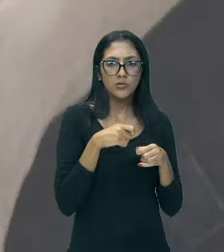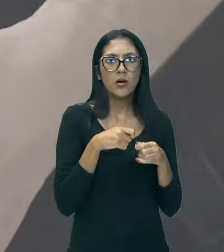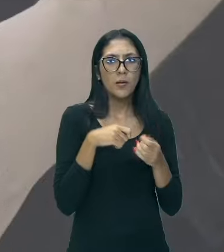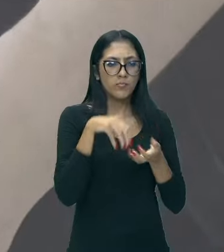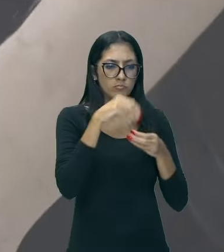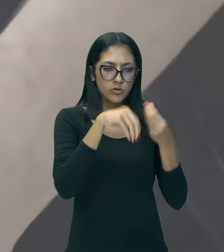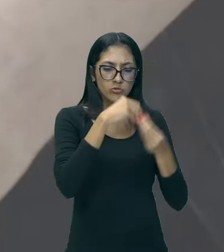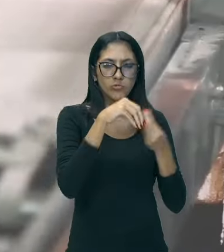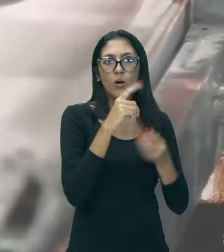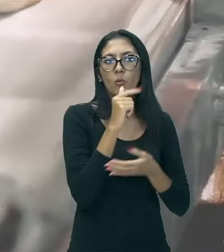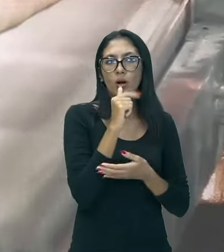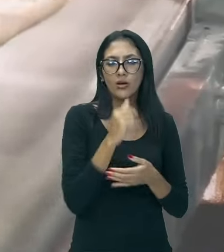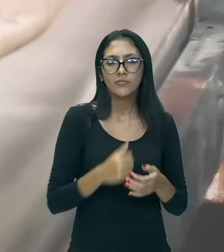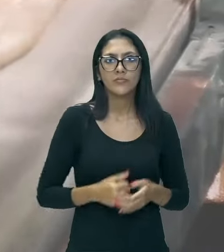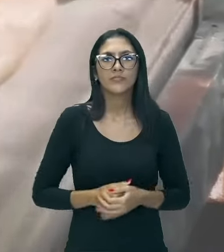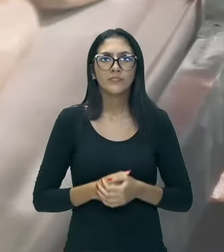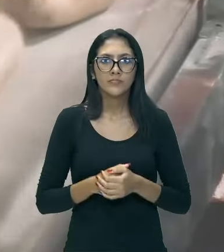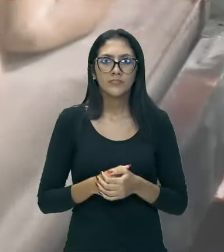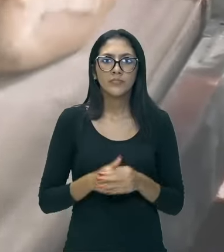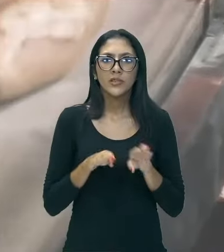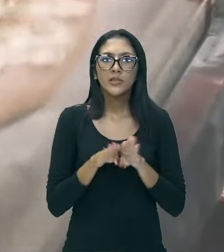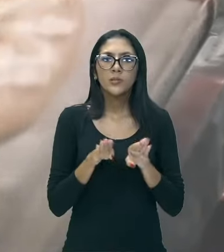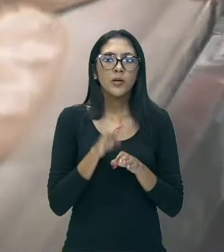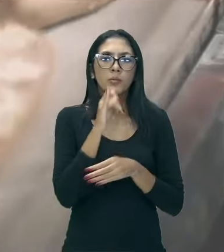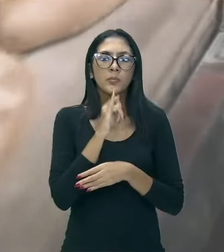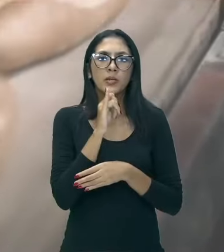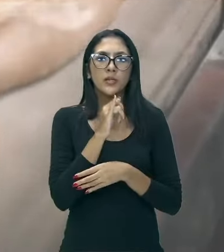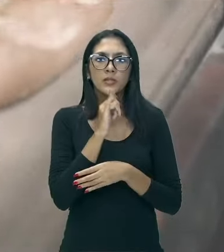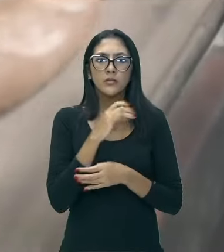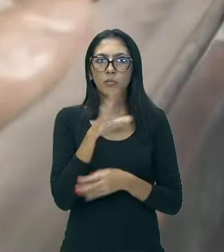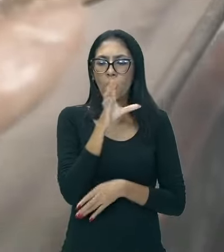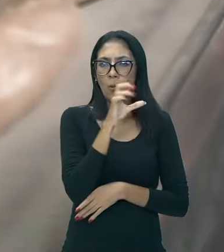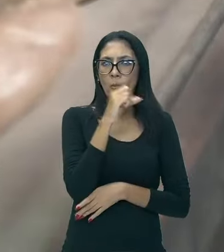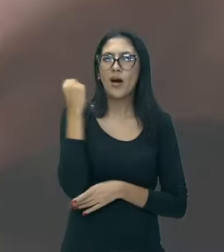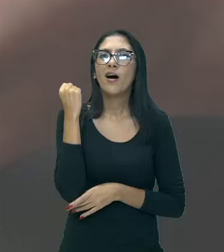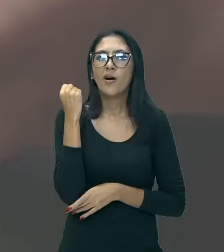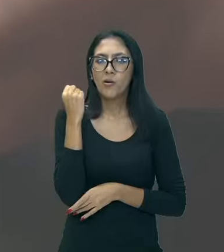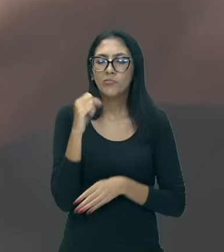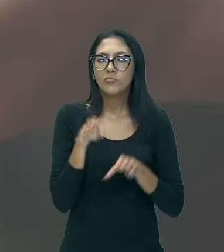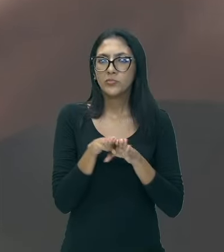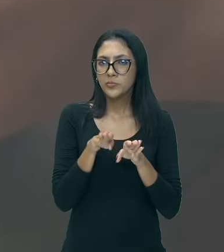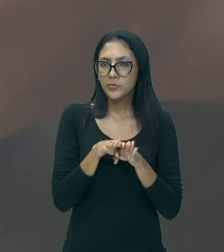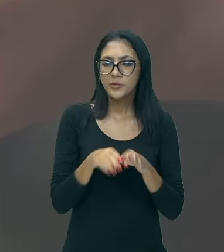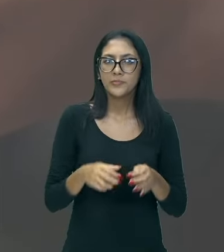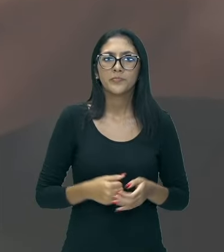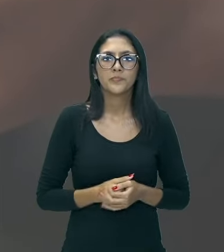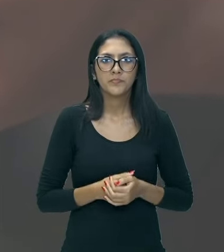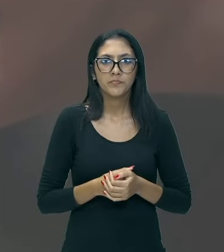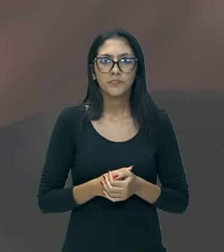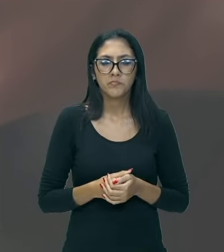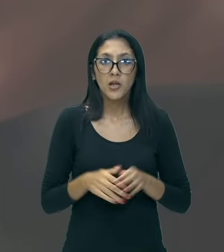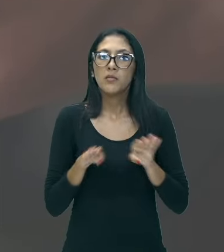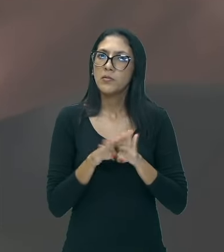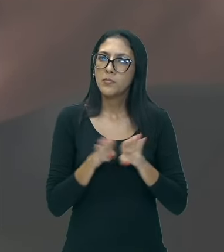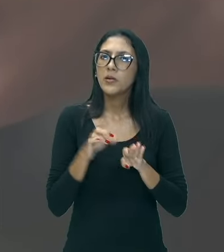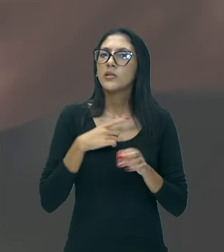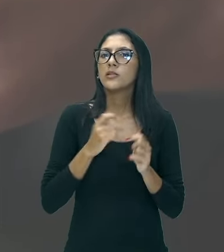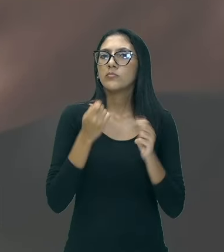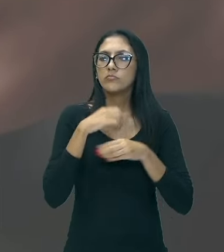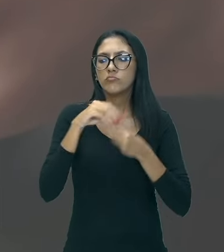é um sistema coloidal no qual o ar é disperso na massa assada. Os colóides também têm aplicações na forma